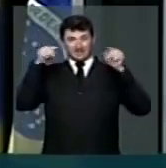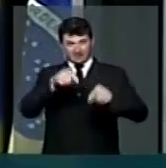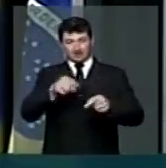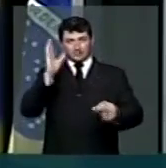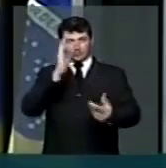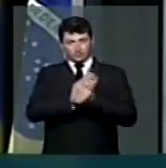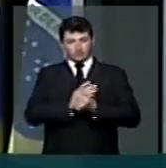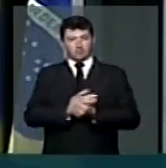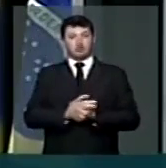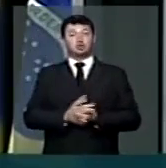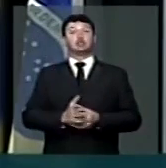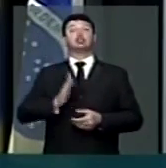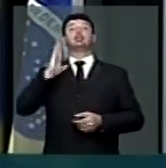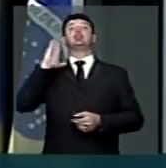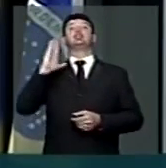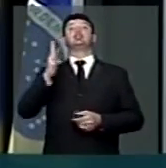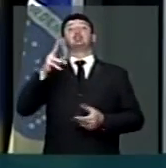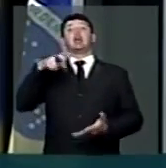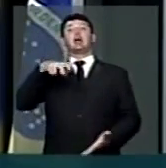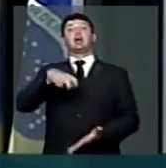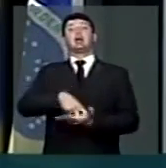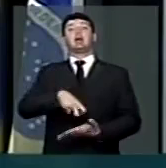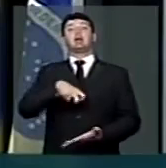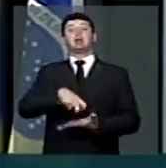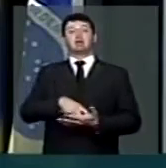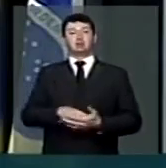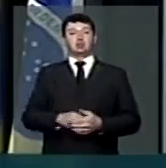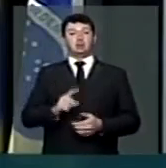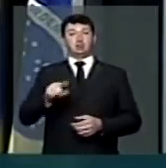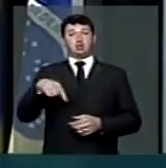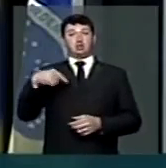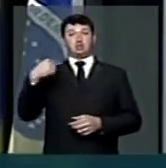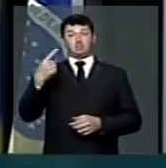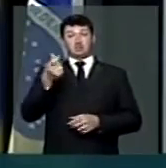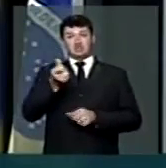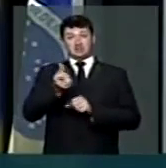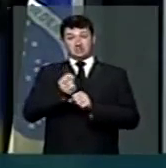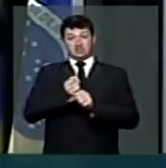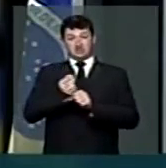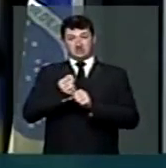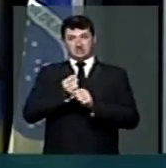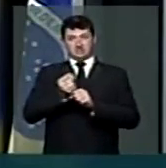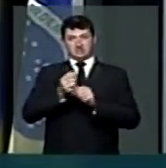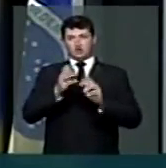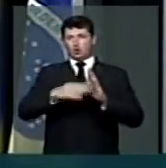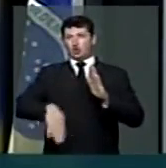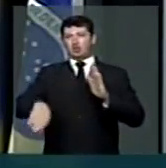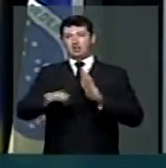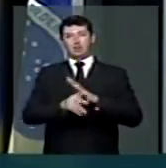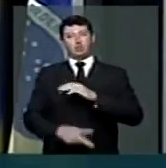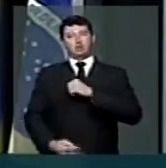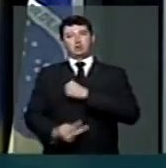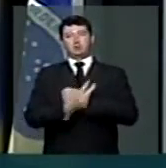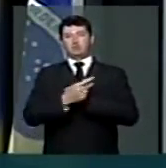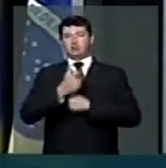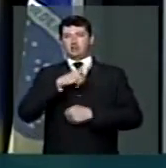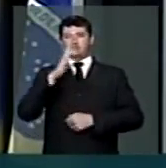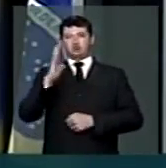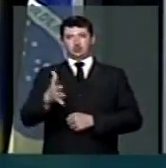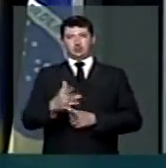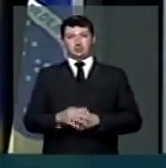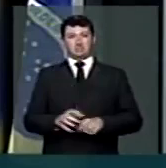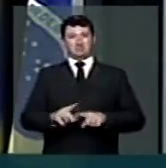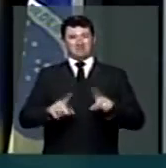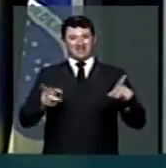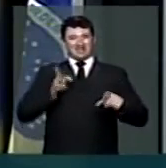processo já estão condenados após 6 anos de ampla defesa. Só que toda vez que